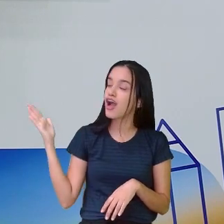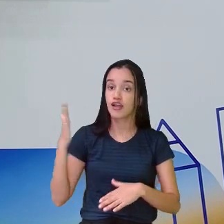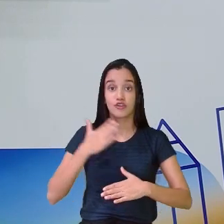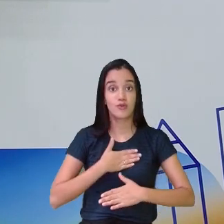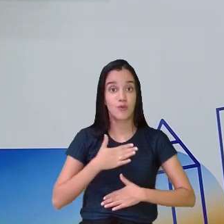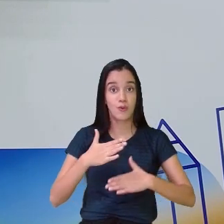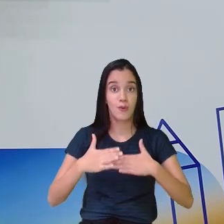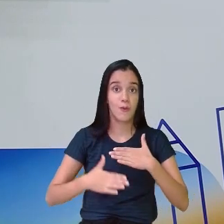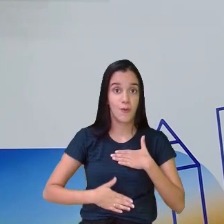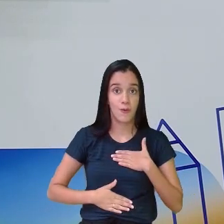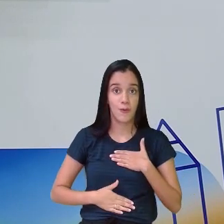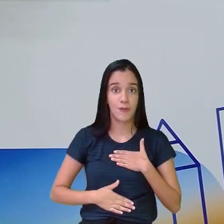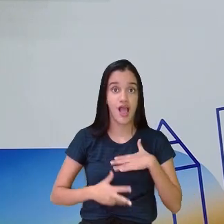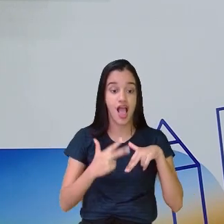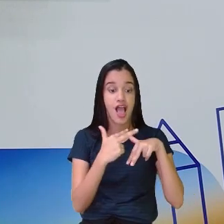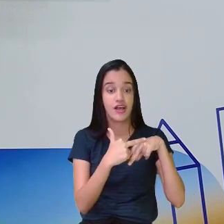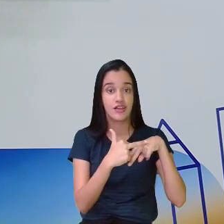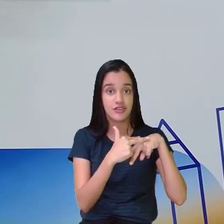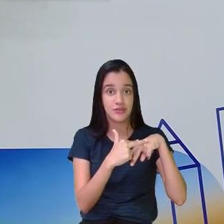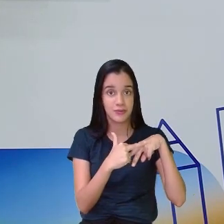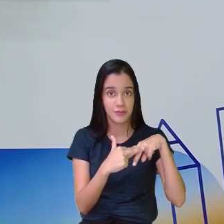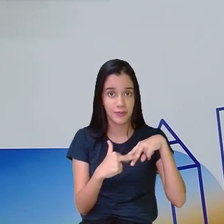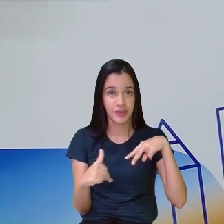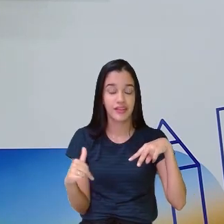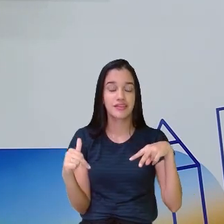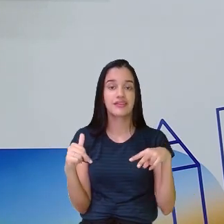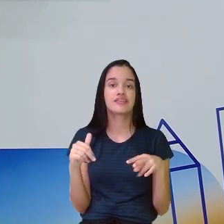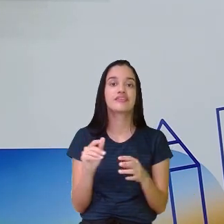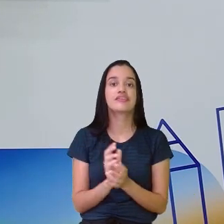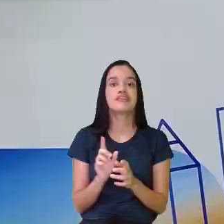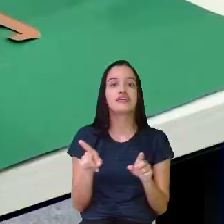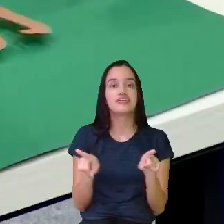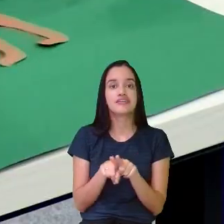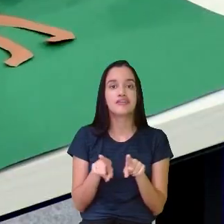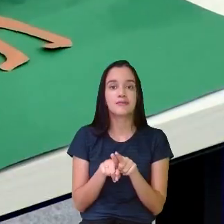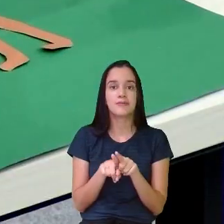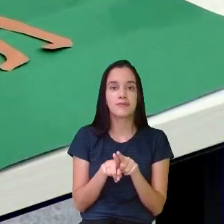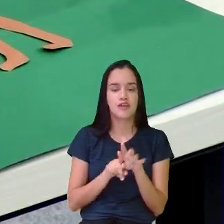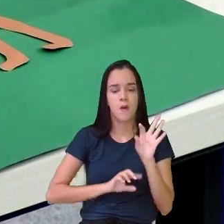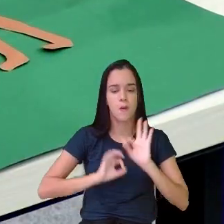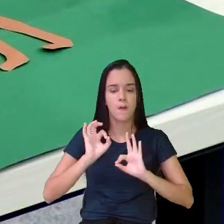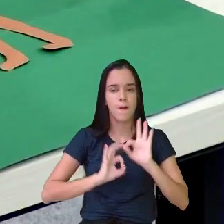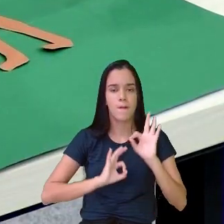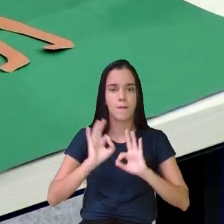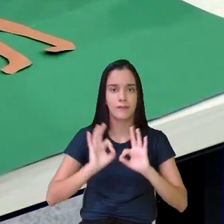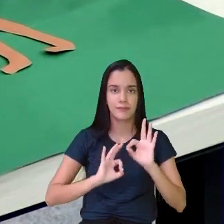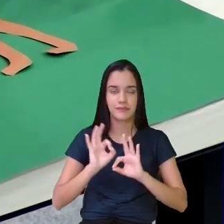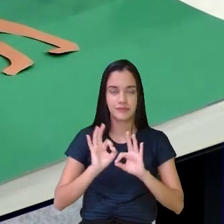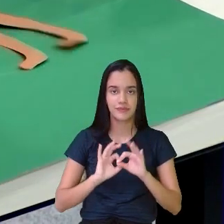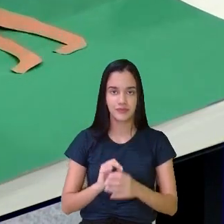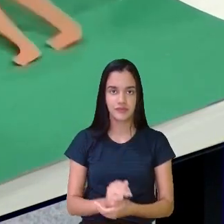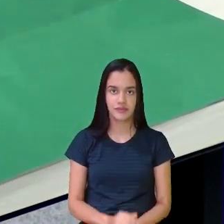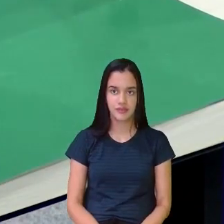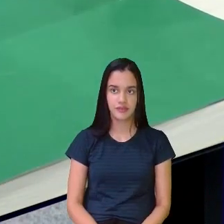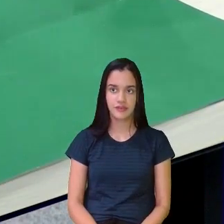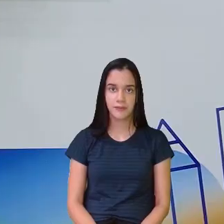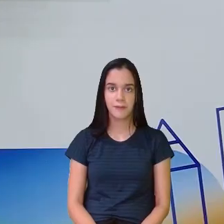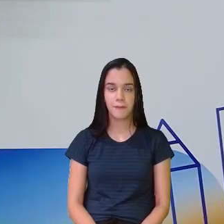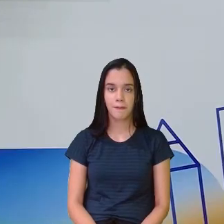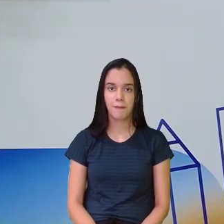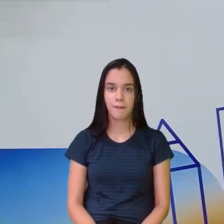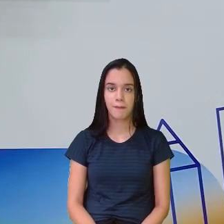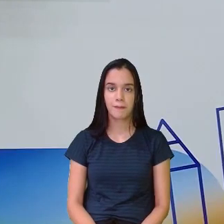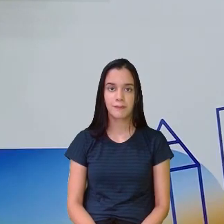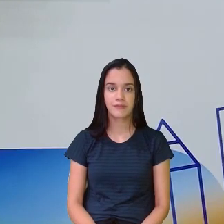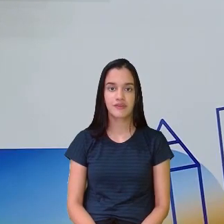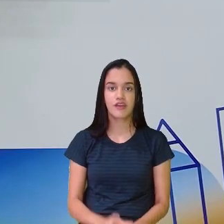o tronco com as pernas. E saio fazendo a montagem, tá bom? Vamos colar logo o tronco